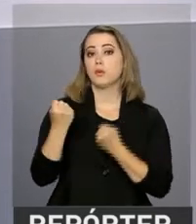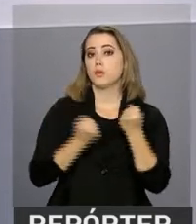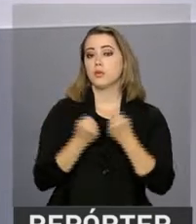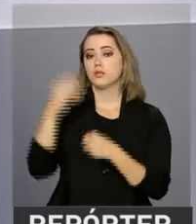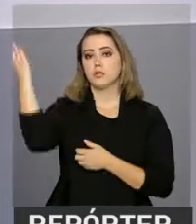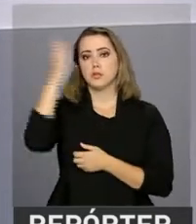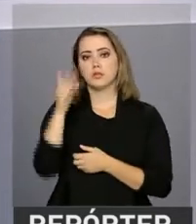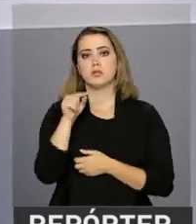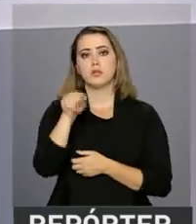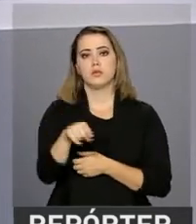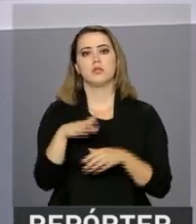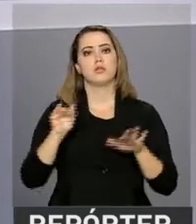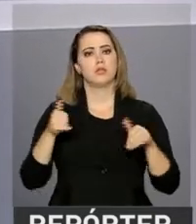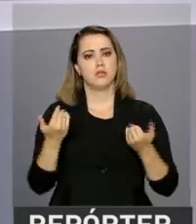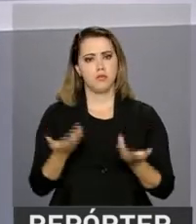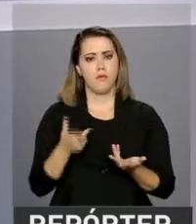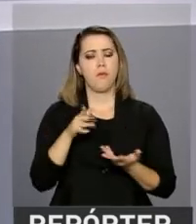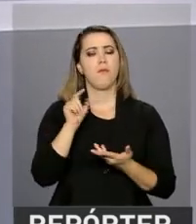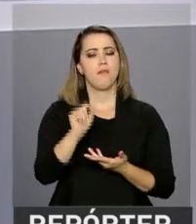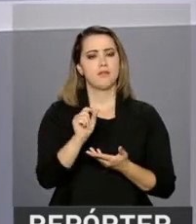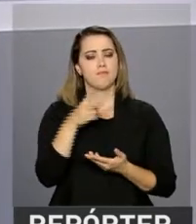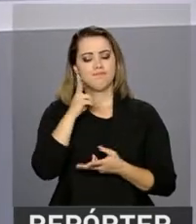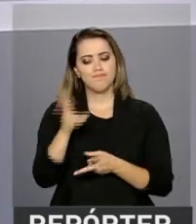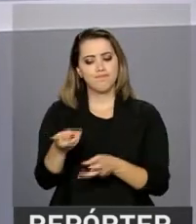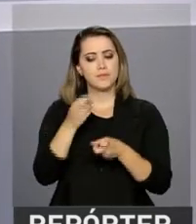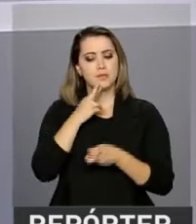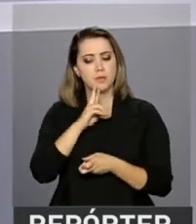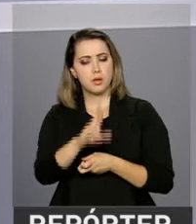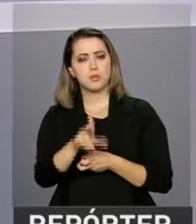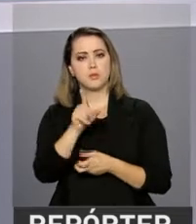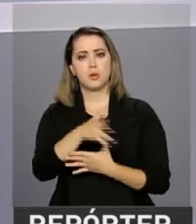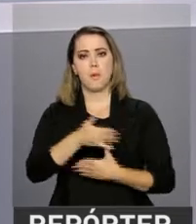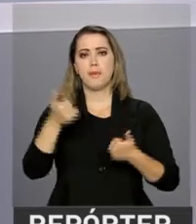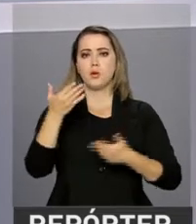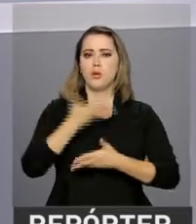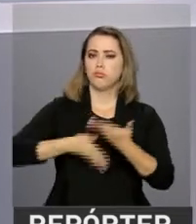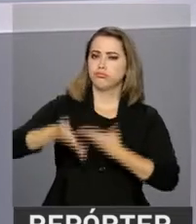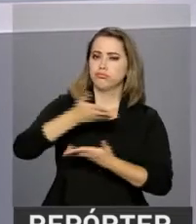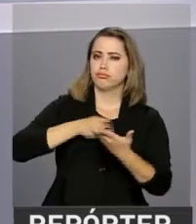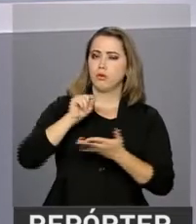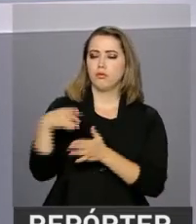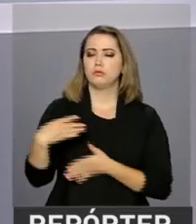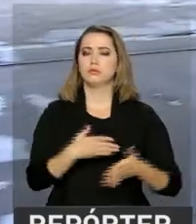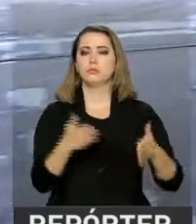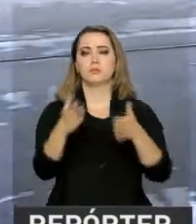dados, serão adotadas medidas para melhorar o fluxo do trânsito nas rodovias do país.